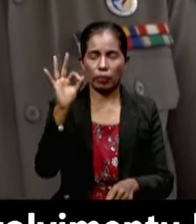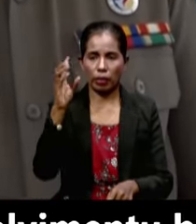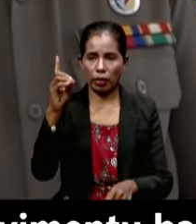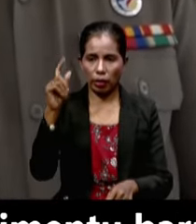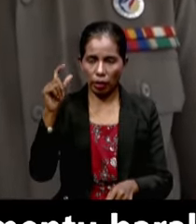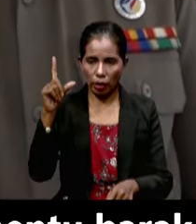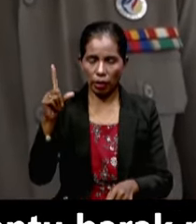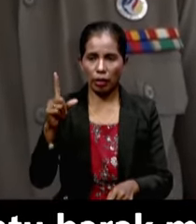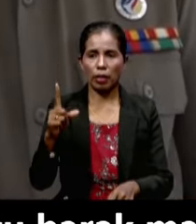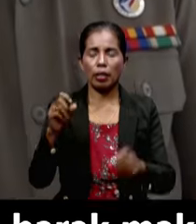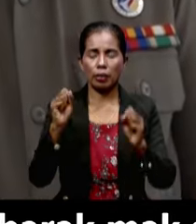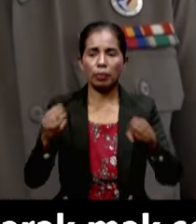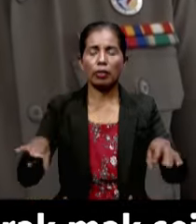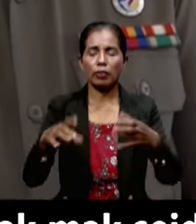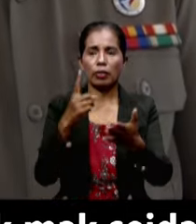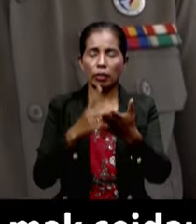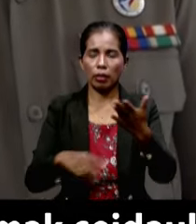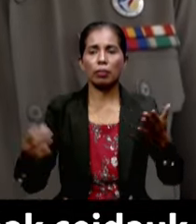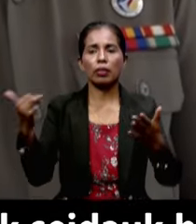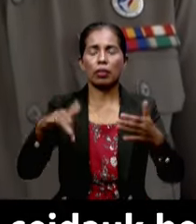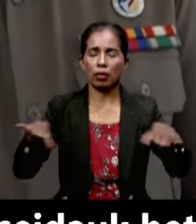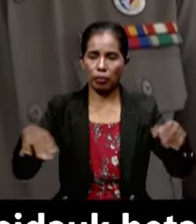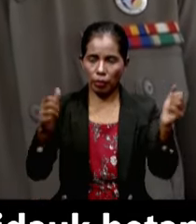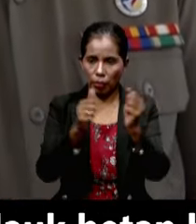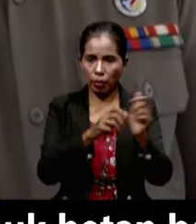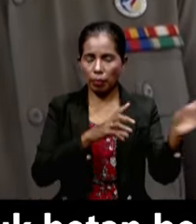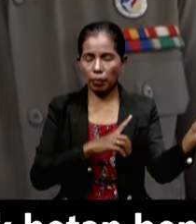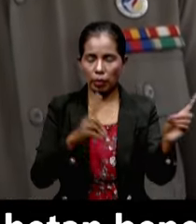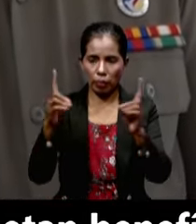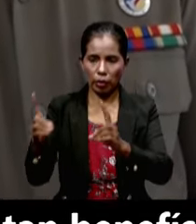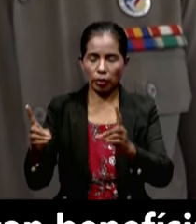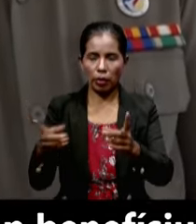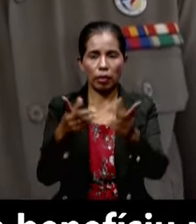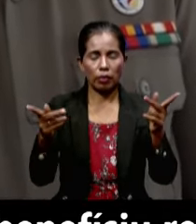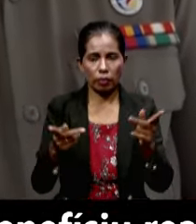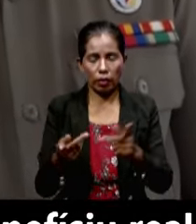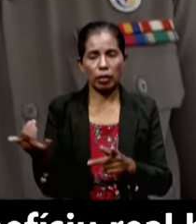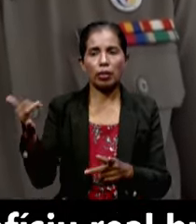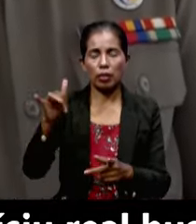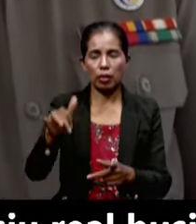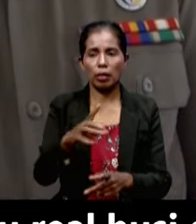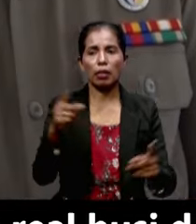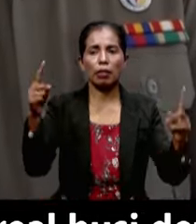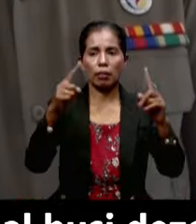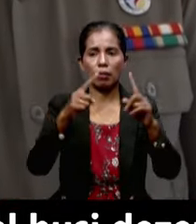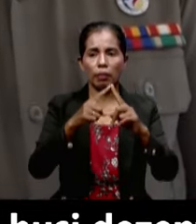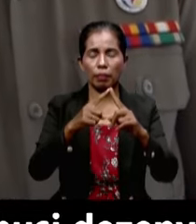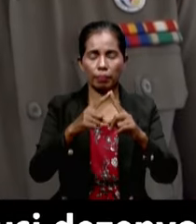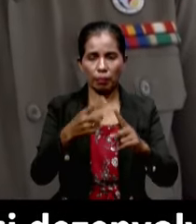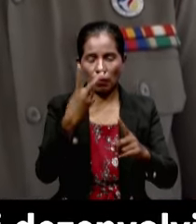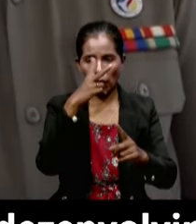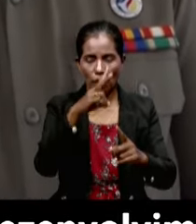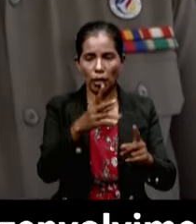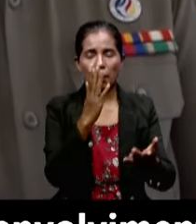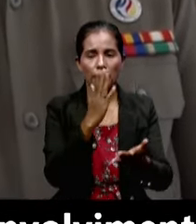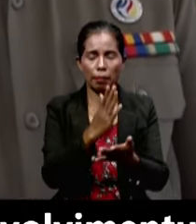hori serviço seram sira coopera malo aturune implementa iha terreno liu ba iha persuasiva ninia ka